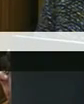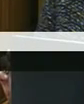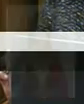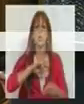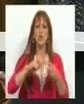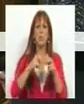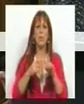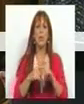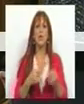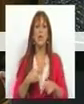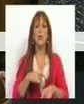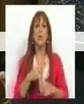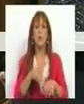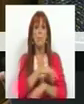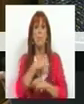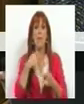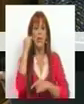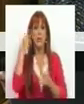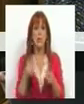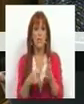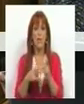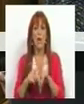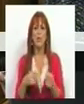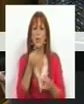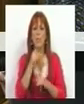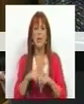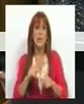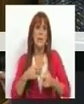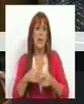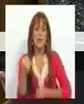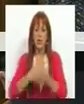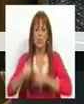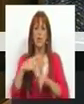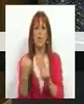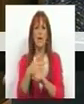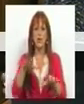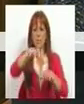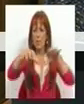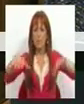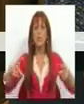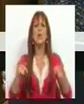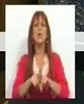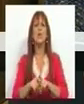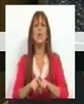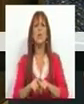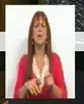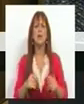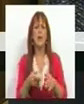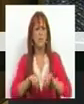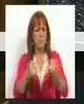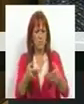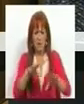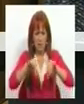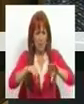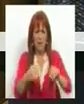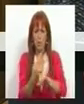especialidades, a perda sucessiva de valências e de profissionais, as necessidades de substituição de vários equipamentos e a ruptura de estoque em materiais